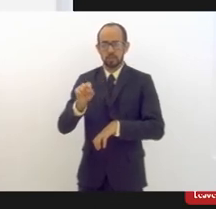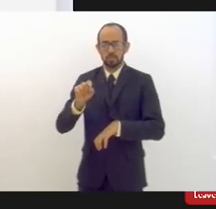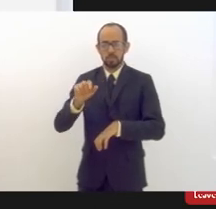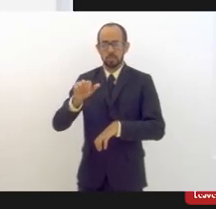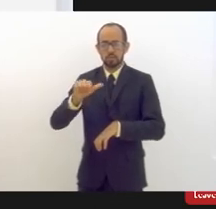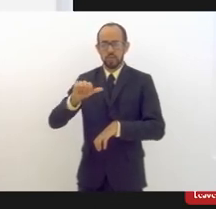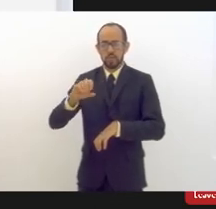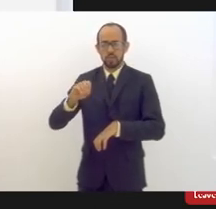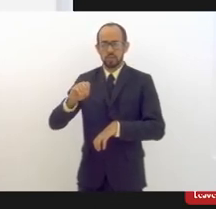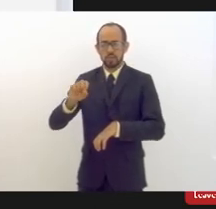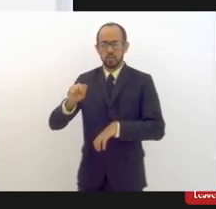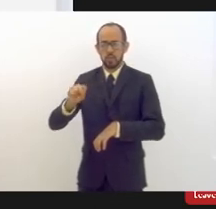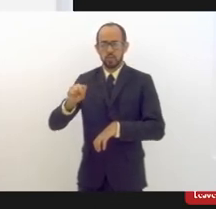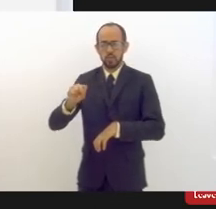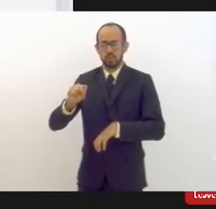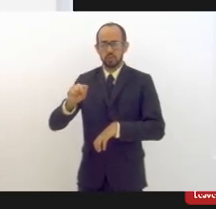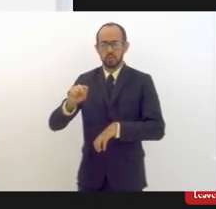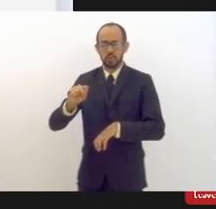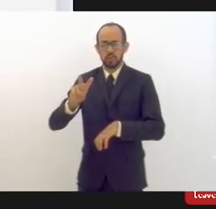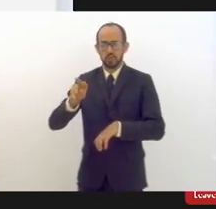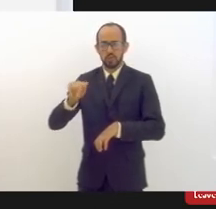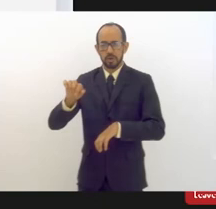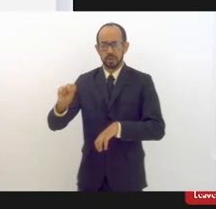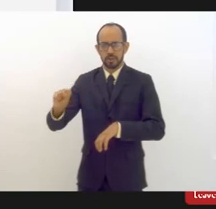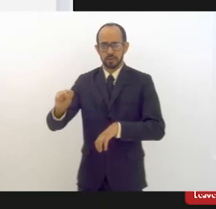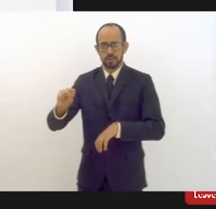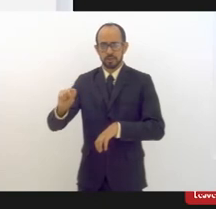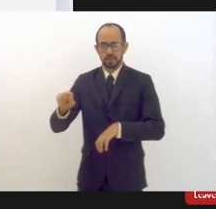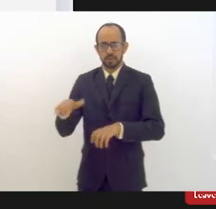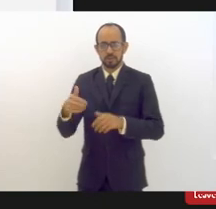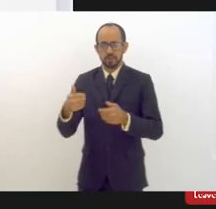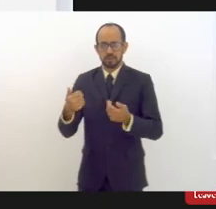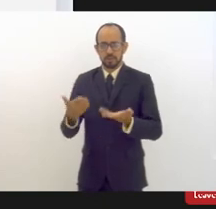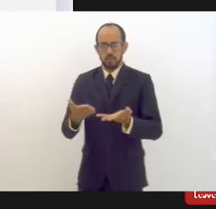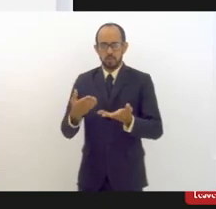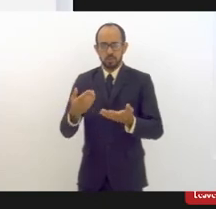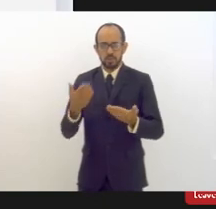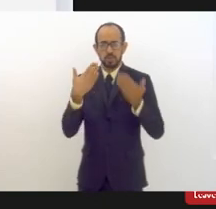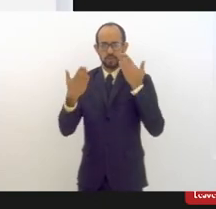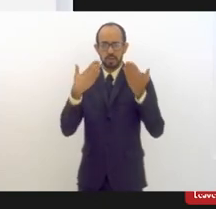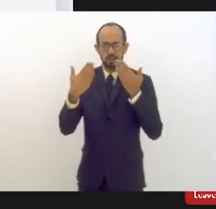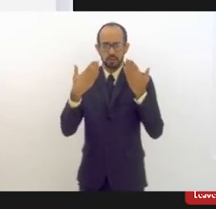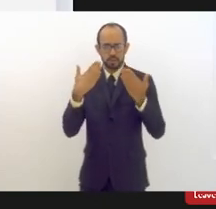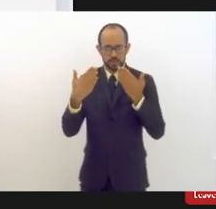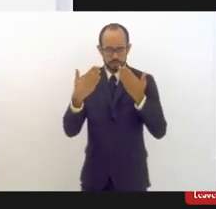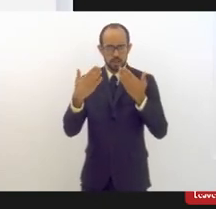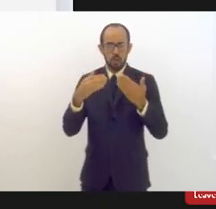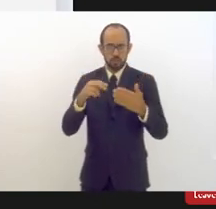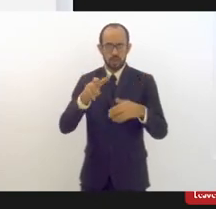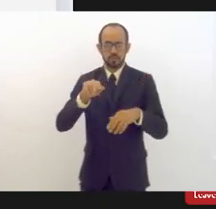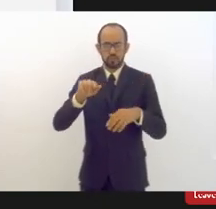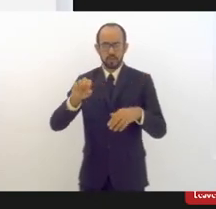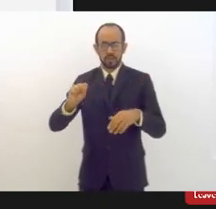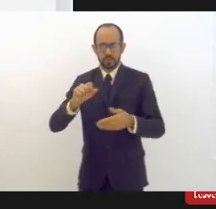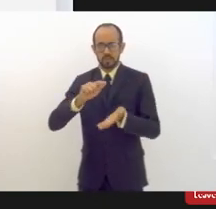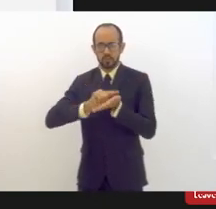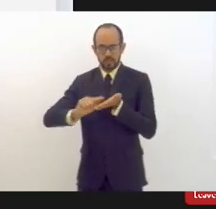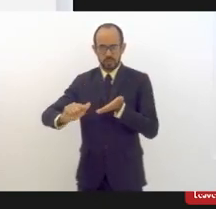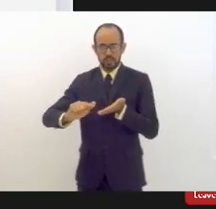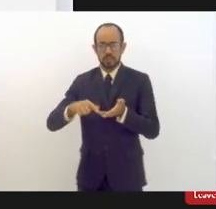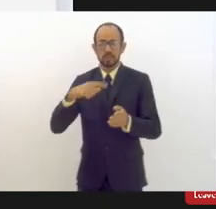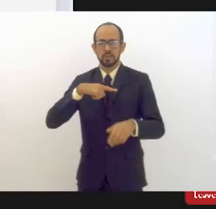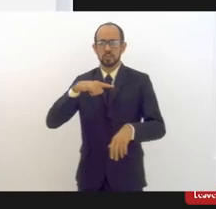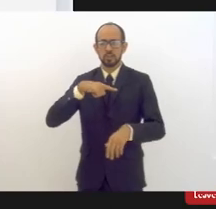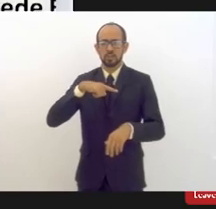555.108 vagas ofertadas. E aí, quando a gente faz a análise das vagas ociosas, no ensino médio regular, a gente